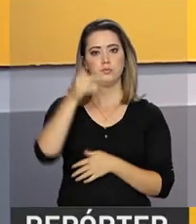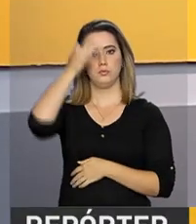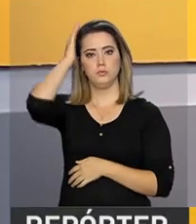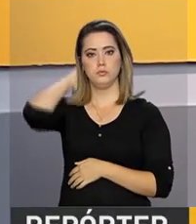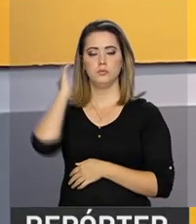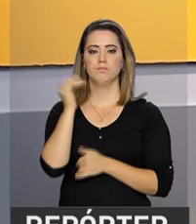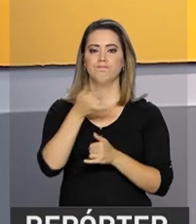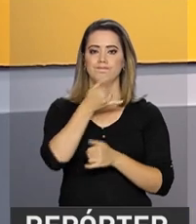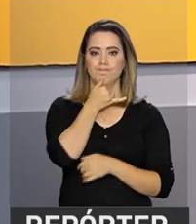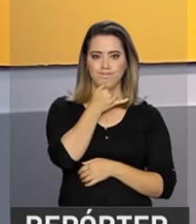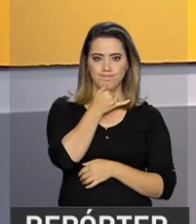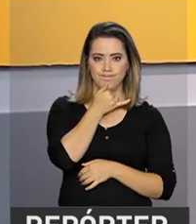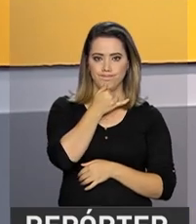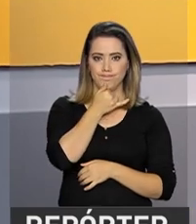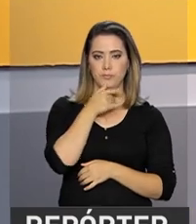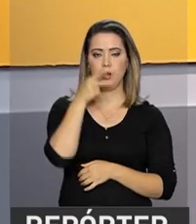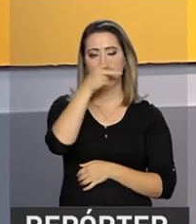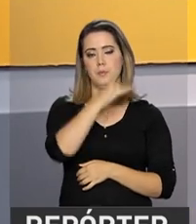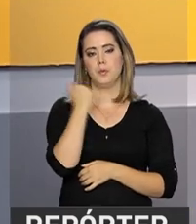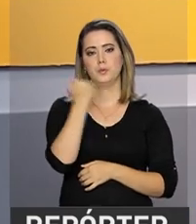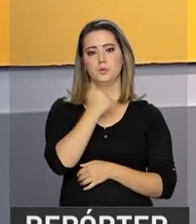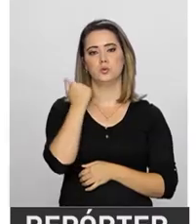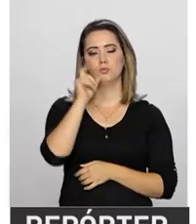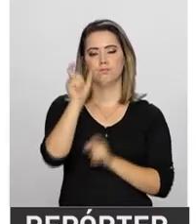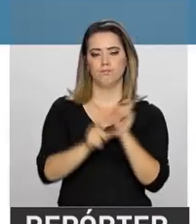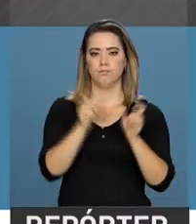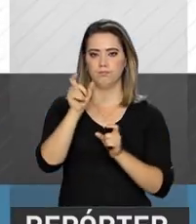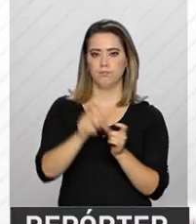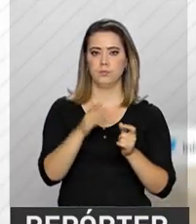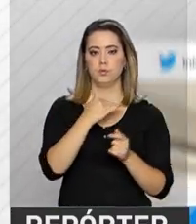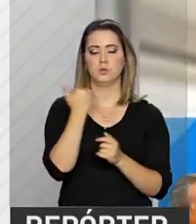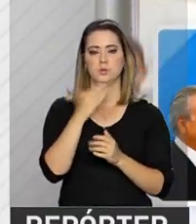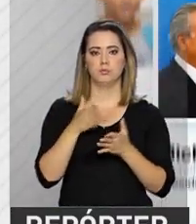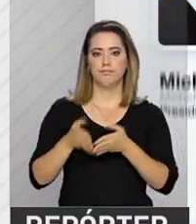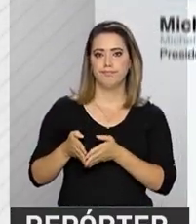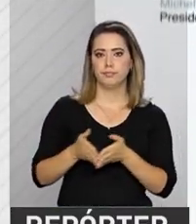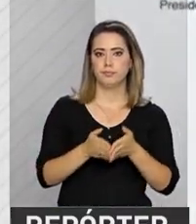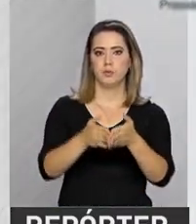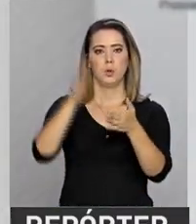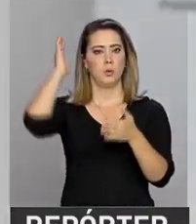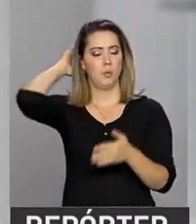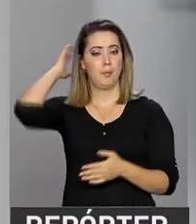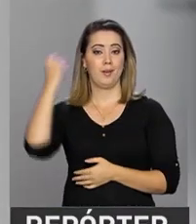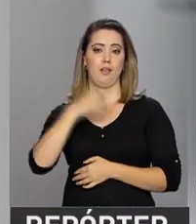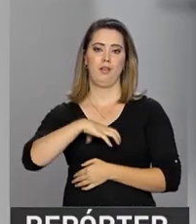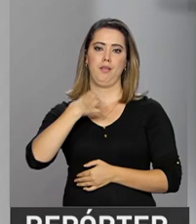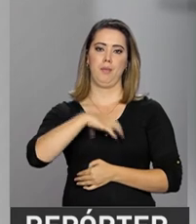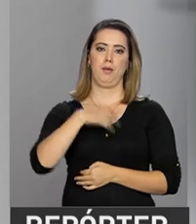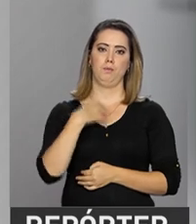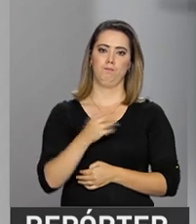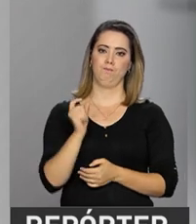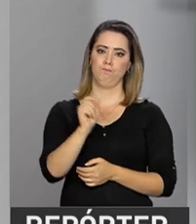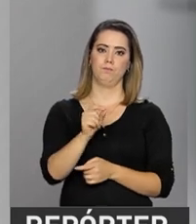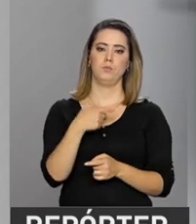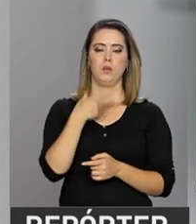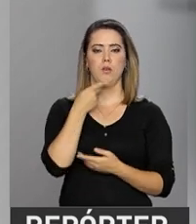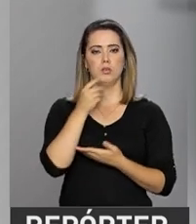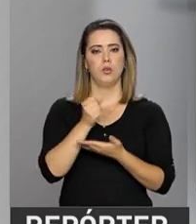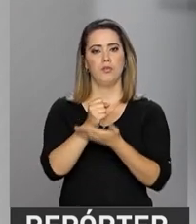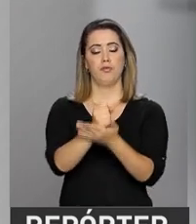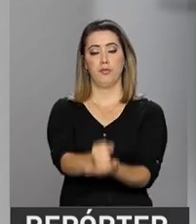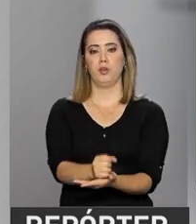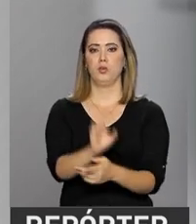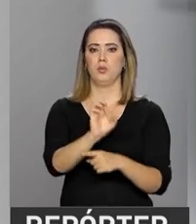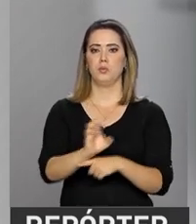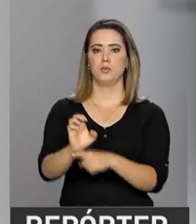michel temer lamentou a morte de dezenas de pessoas em acidentes fluviais no pará e na bahia temer colocou à disposição dos estados